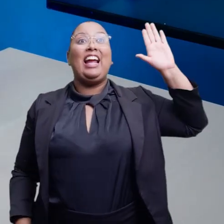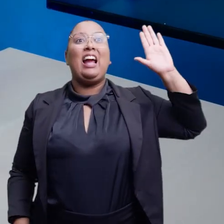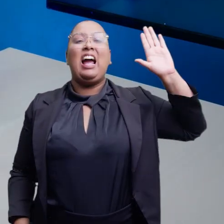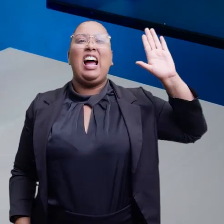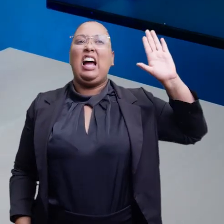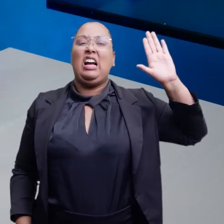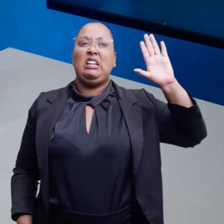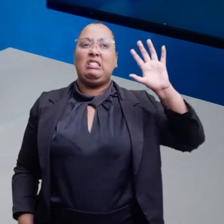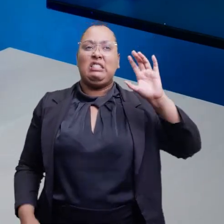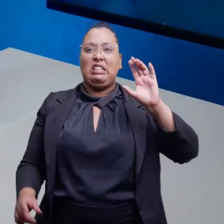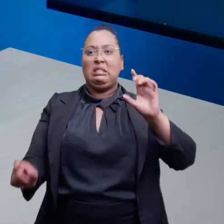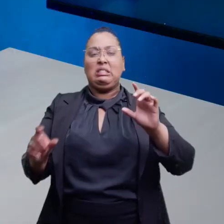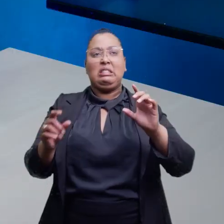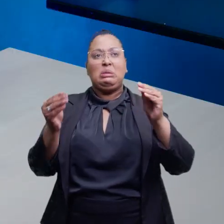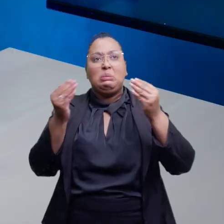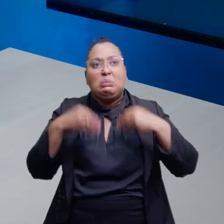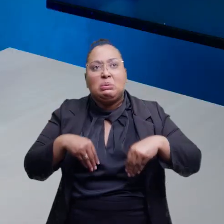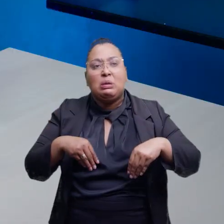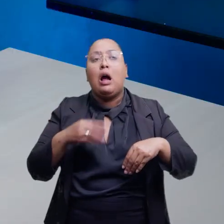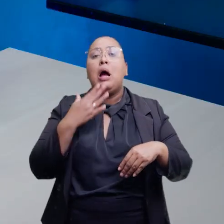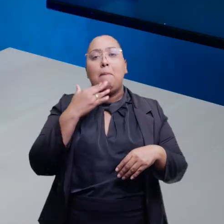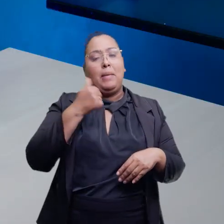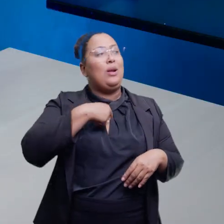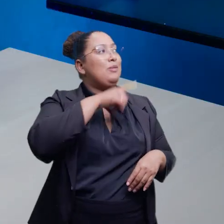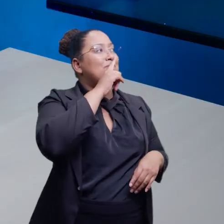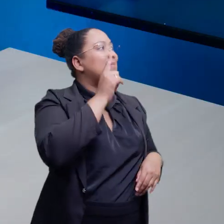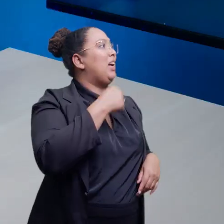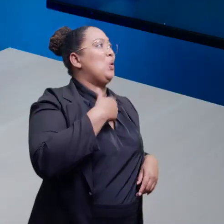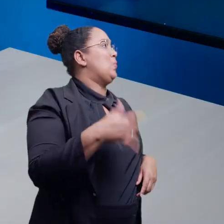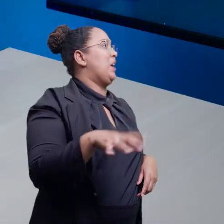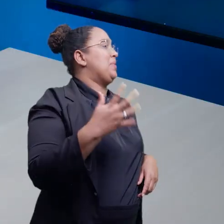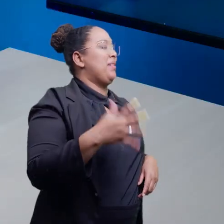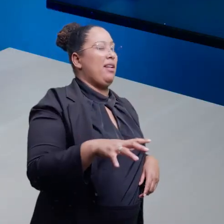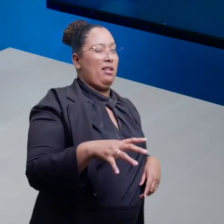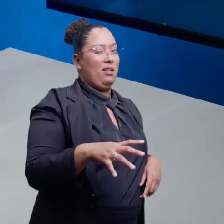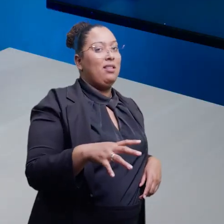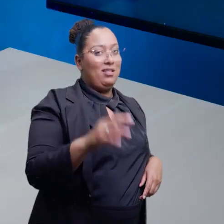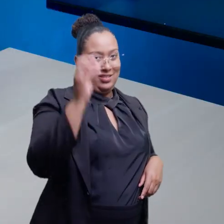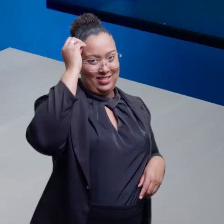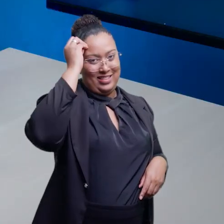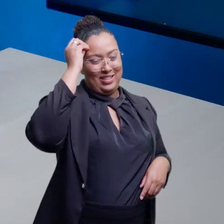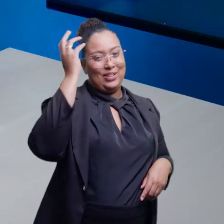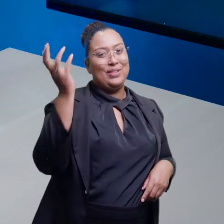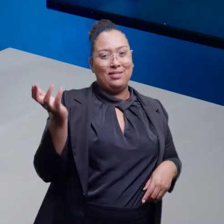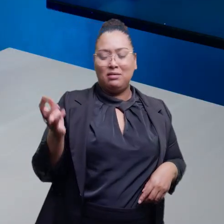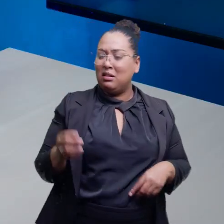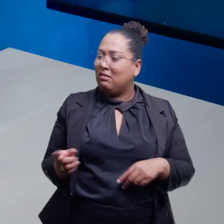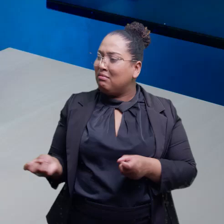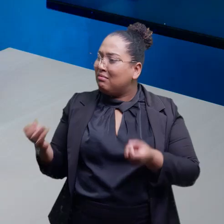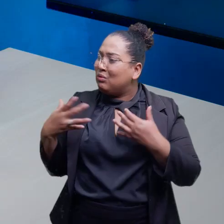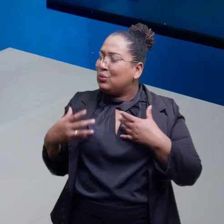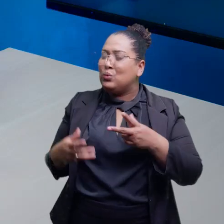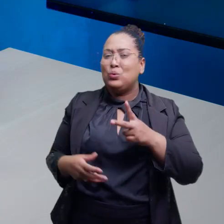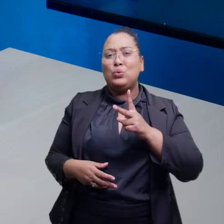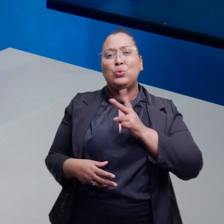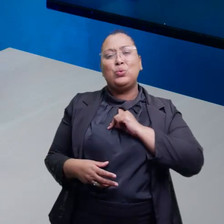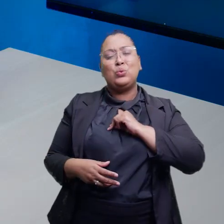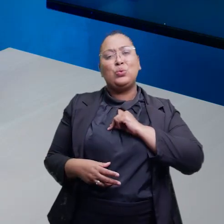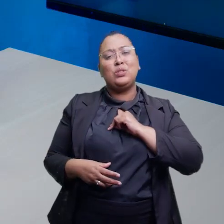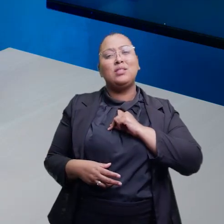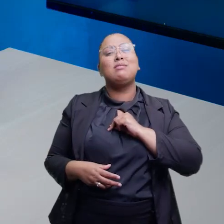melhor falar que não, porque aí é uma decisão minha, não é uma decisão que dependia de uma outra pessoa, né? Olha que